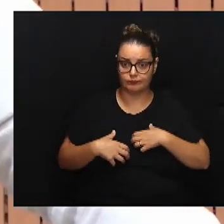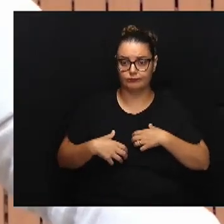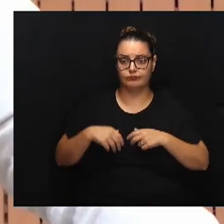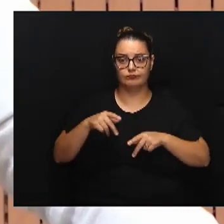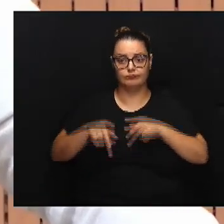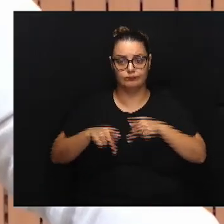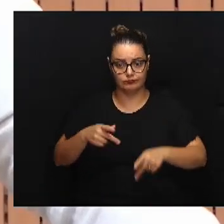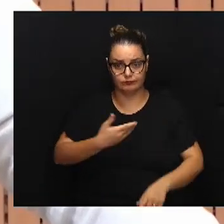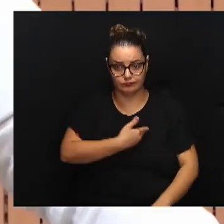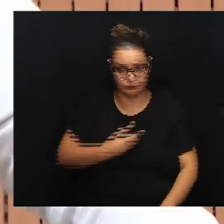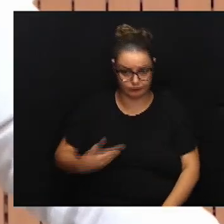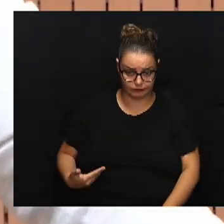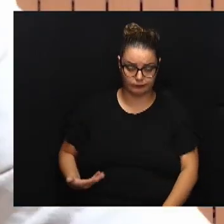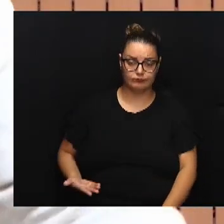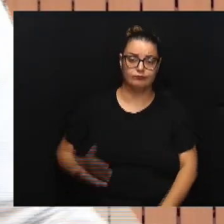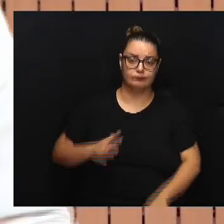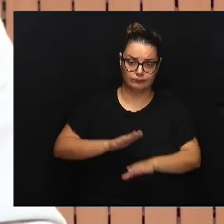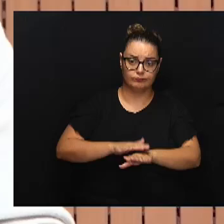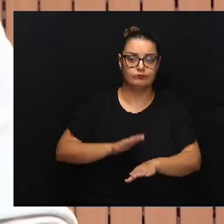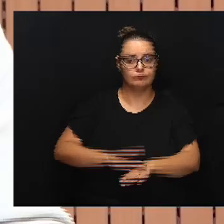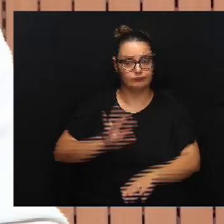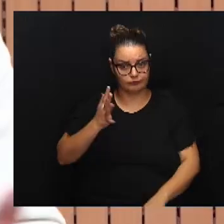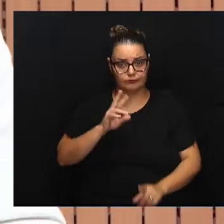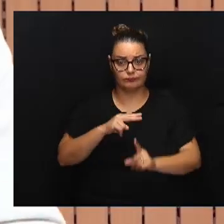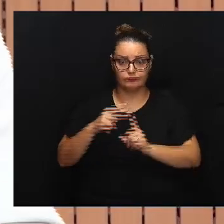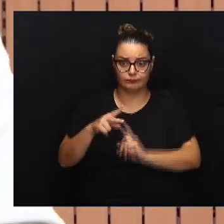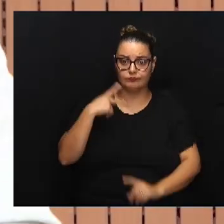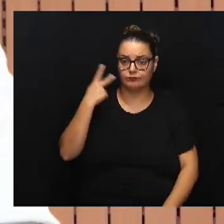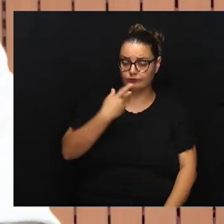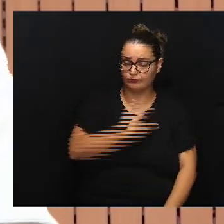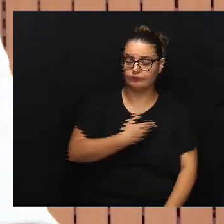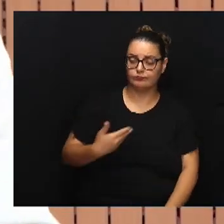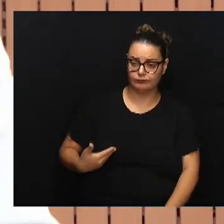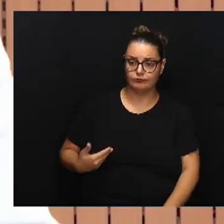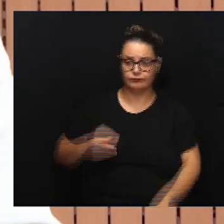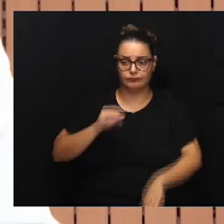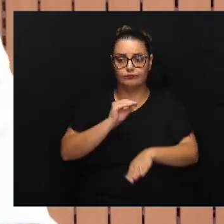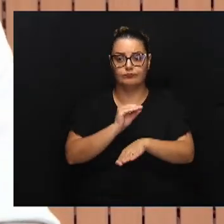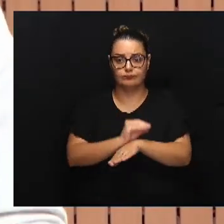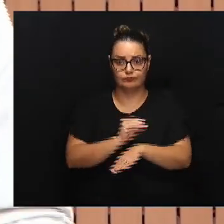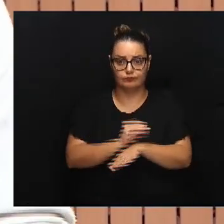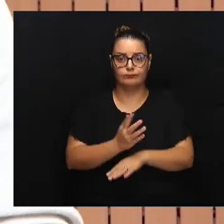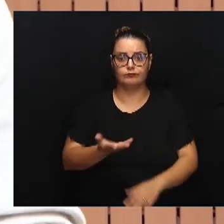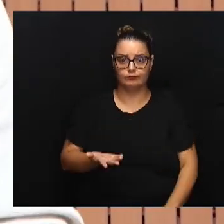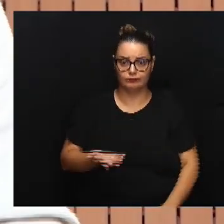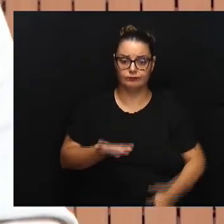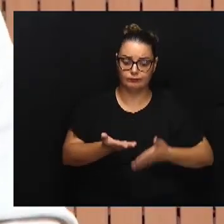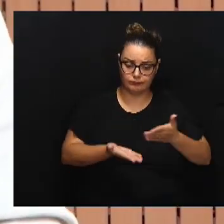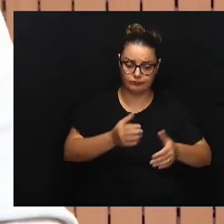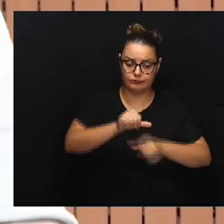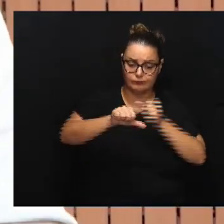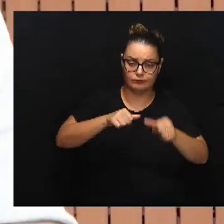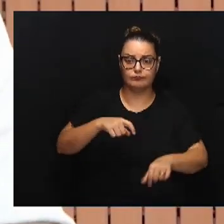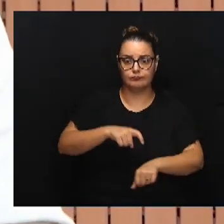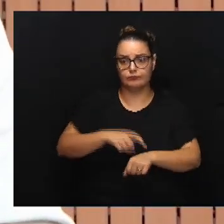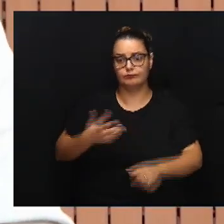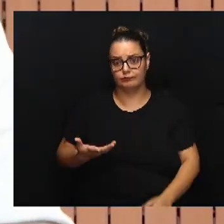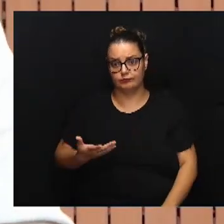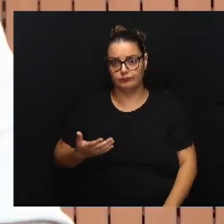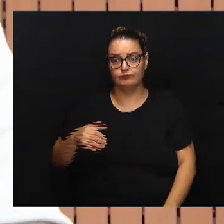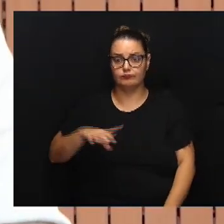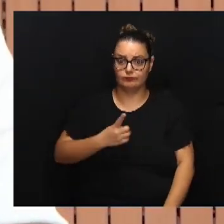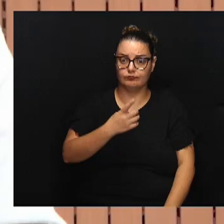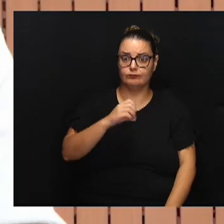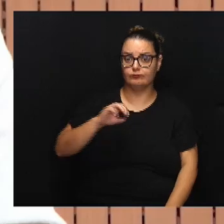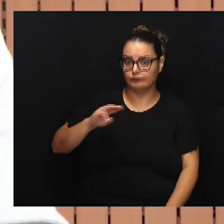ação pública tem que acontecer do ponto de vista de política pública para tentar reverter essa situação. Sem contar os mais de 10 milhões